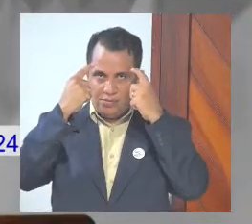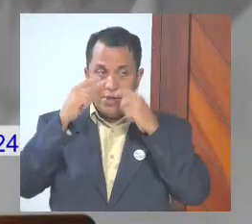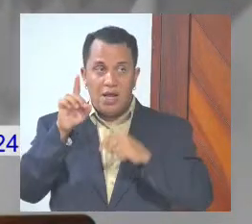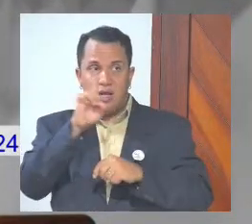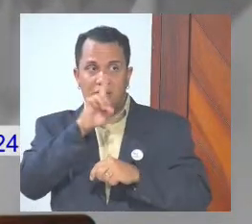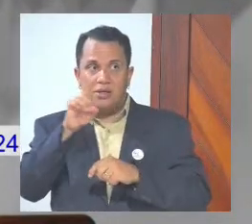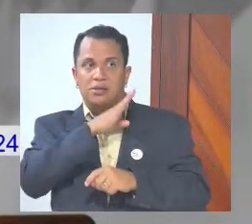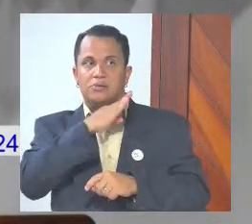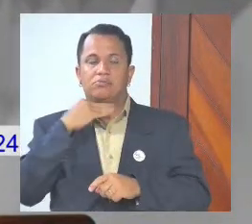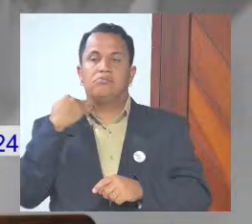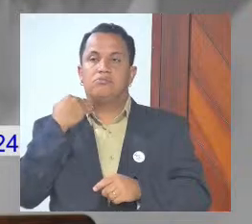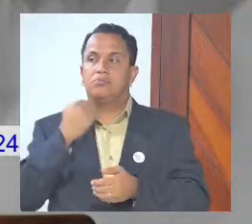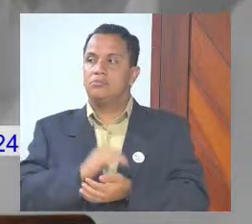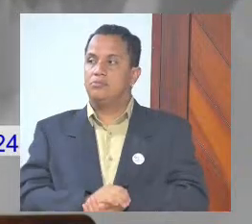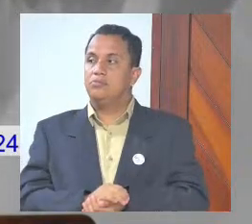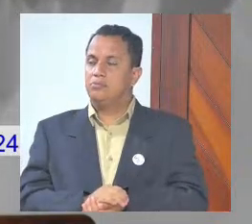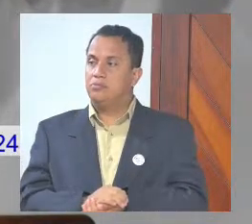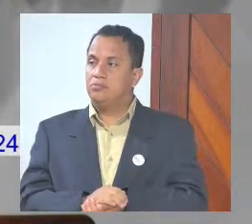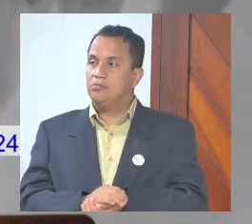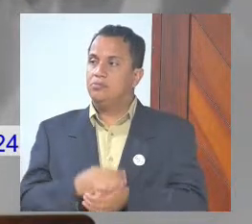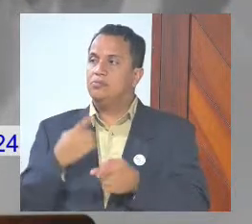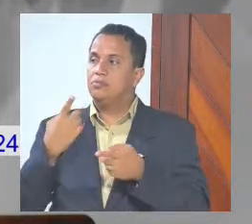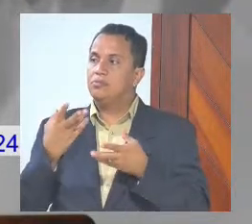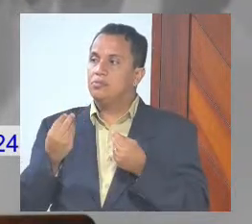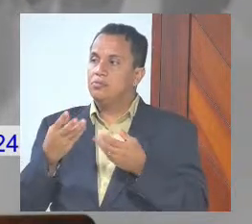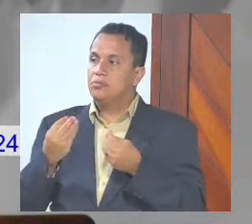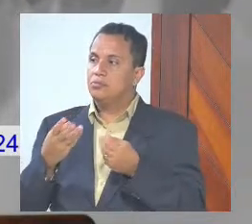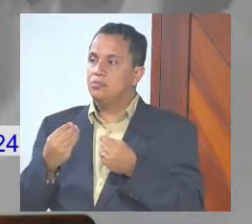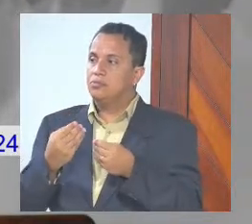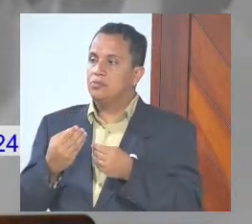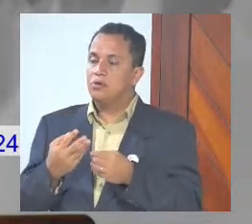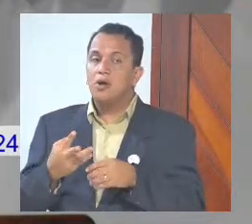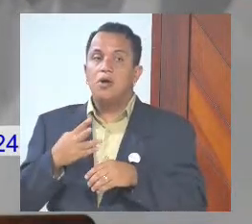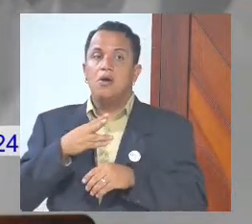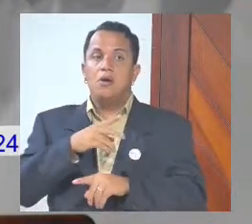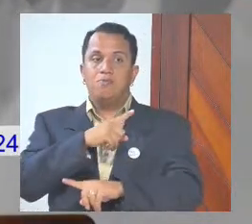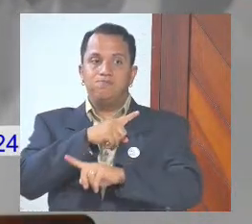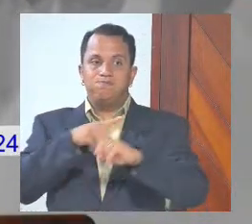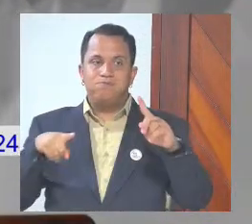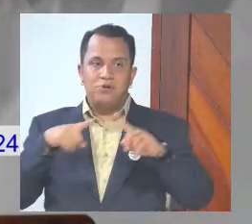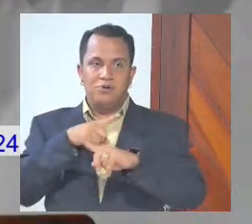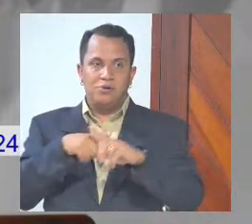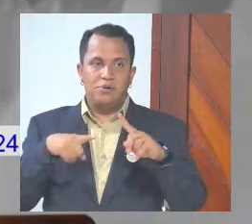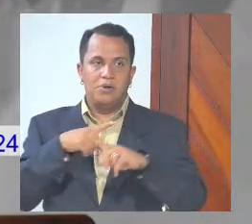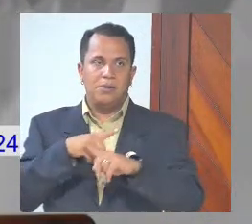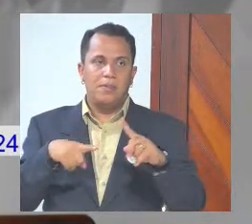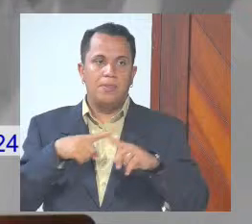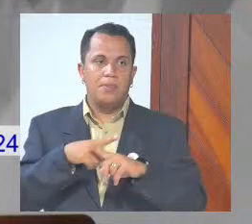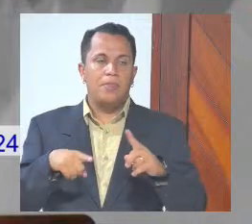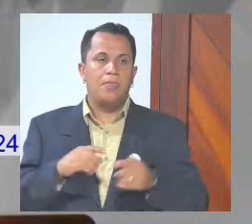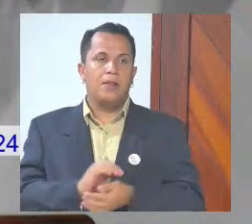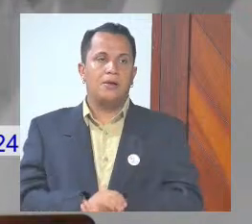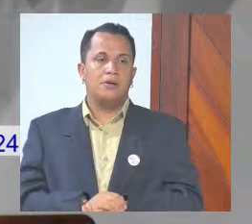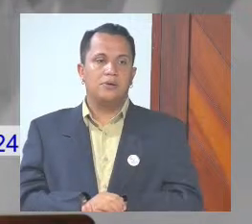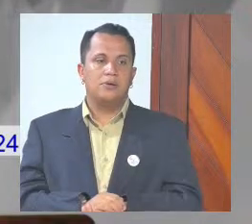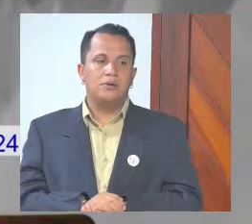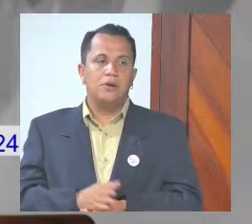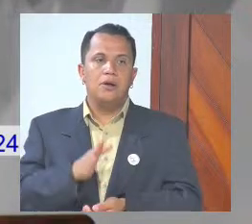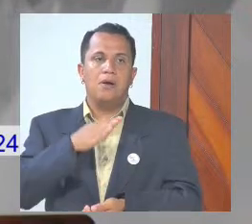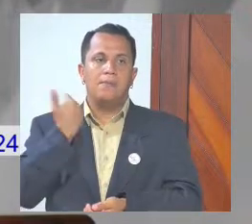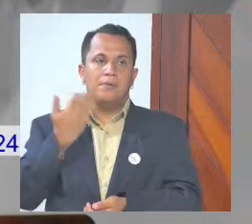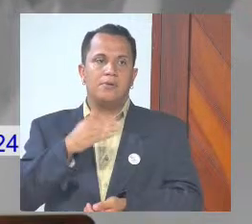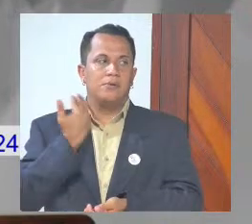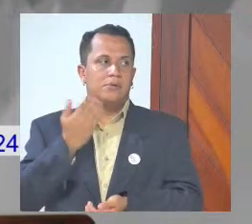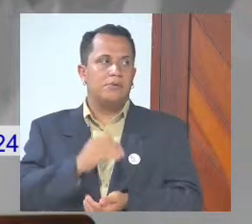não matarás, porque muitas privações também geram